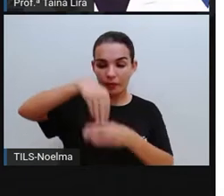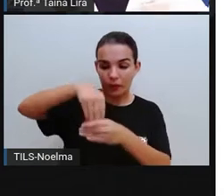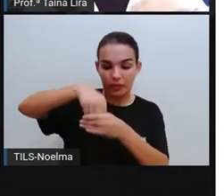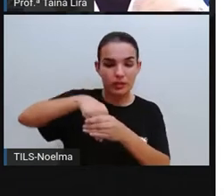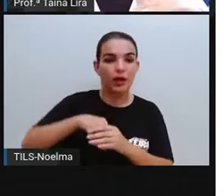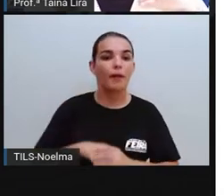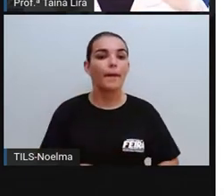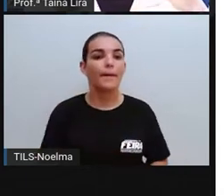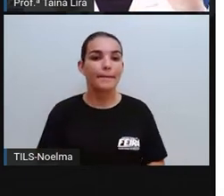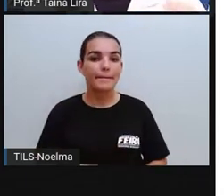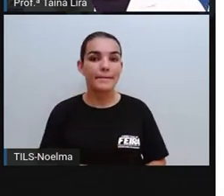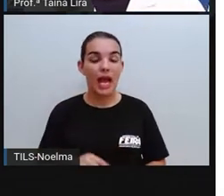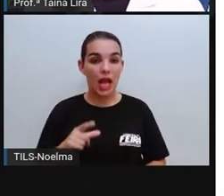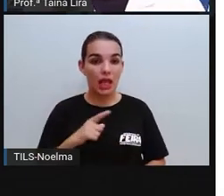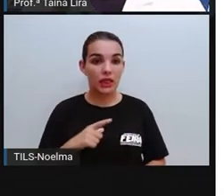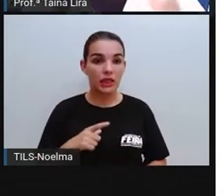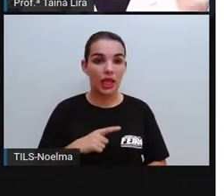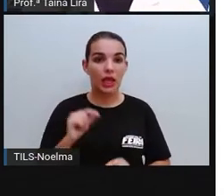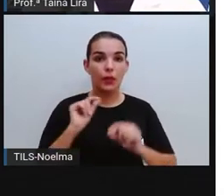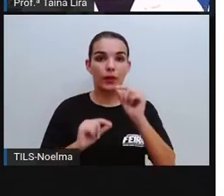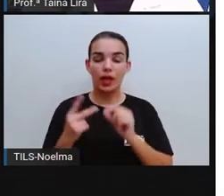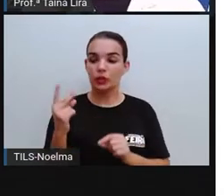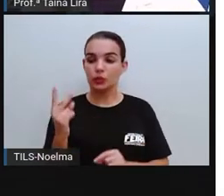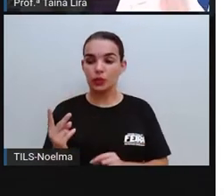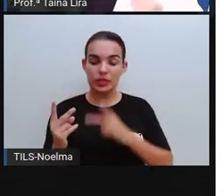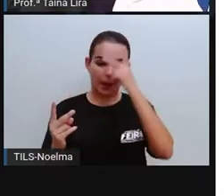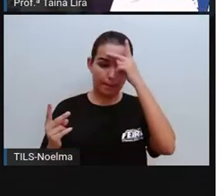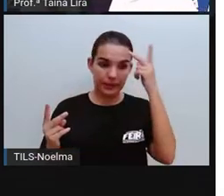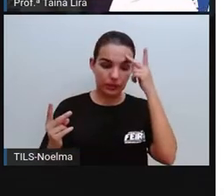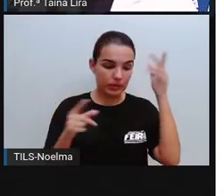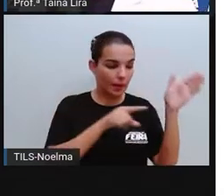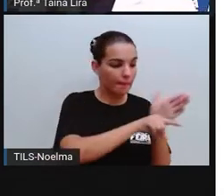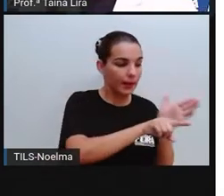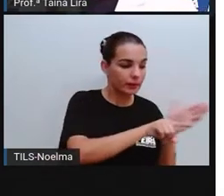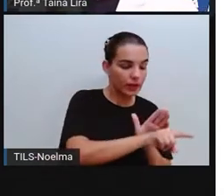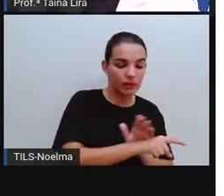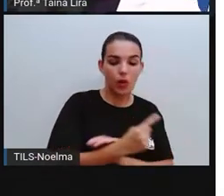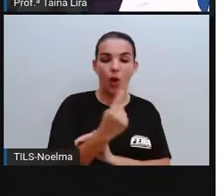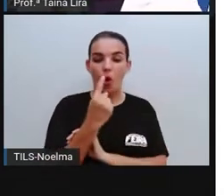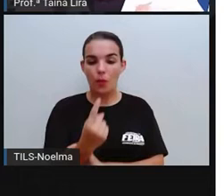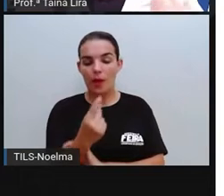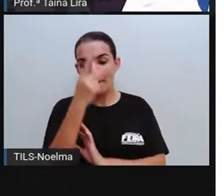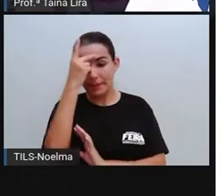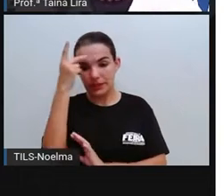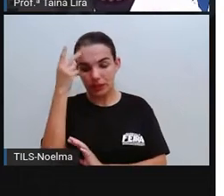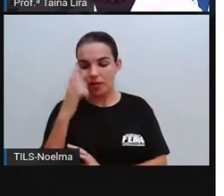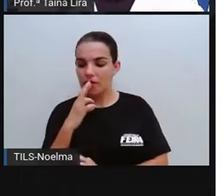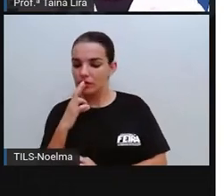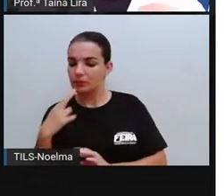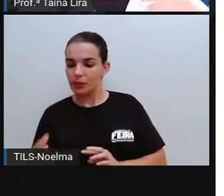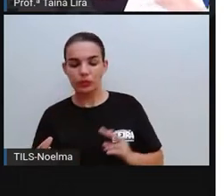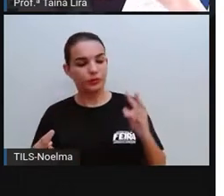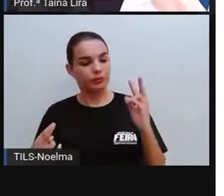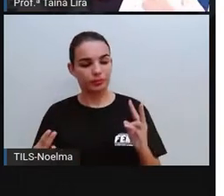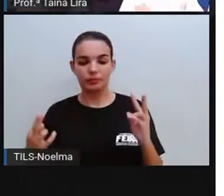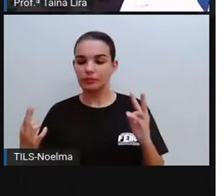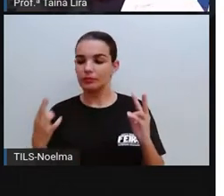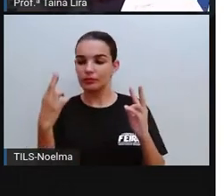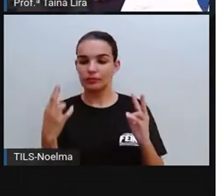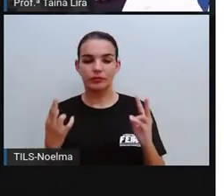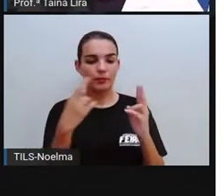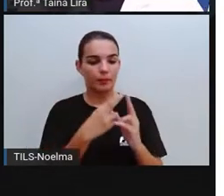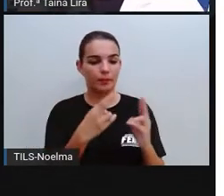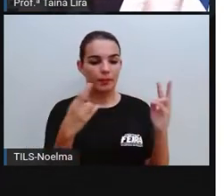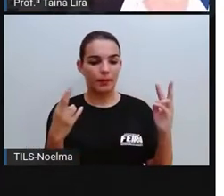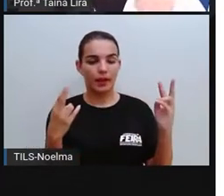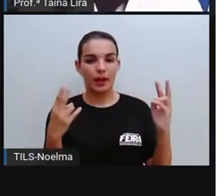âncoras. Então, a gente tem ali, né, dois entrevistadores e um entrevistado. Mas pode acontecer, né, de ter um